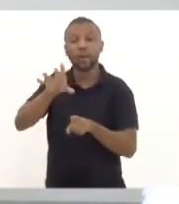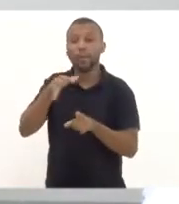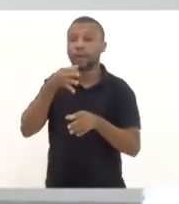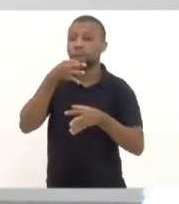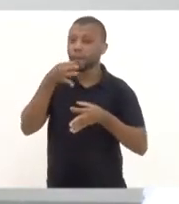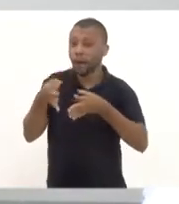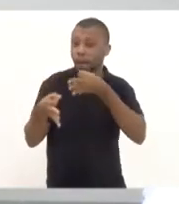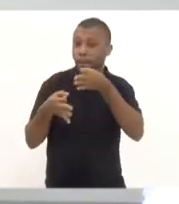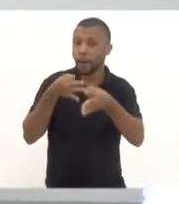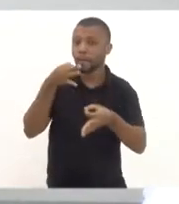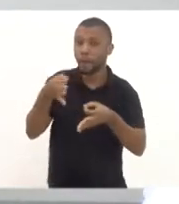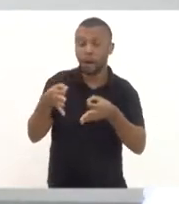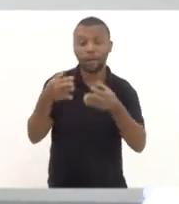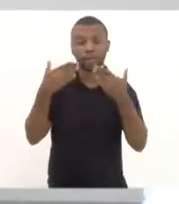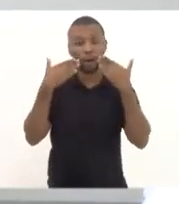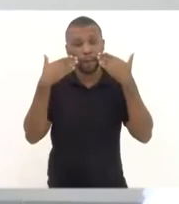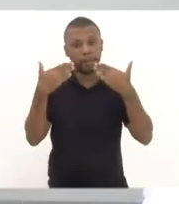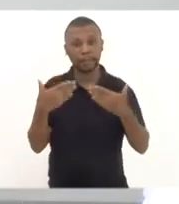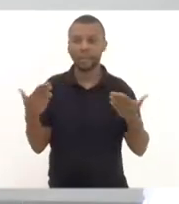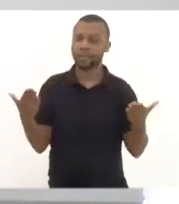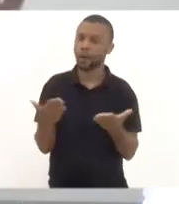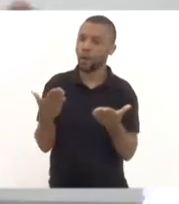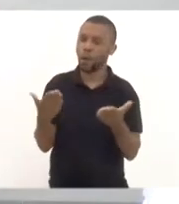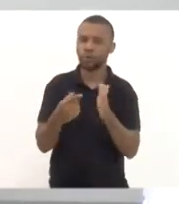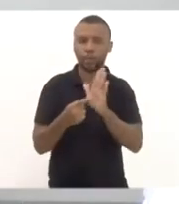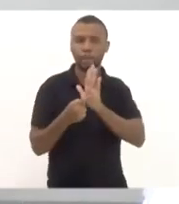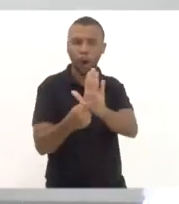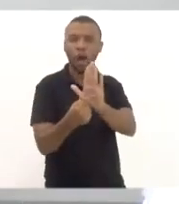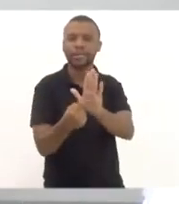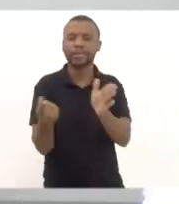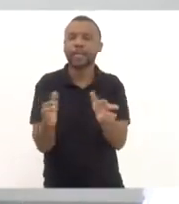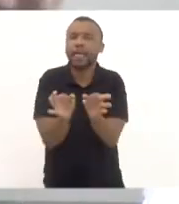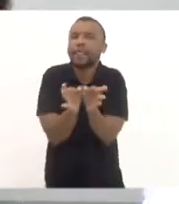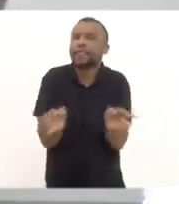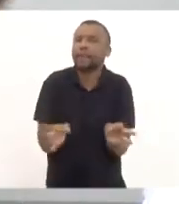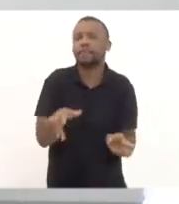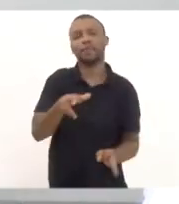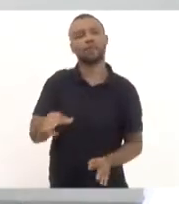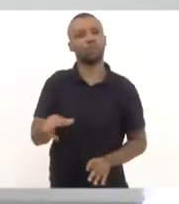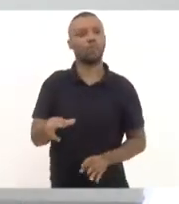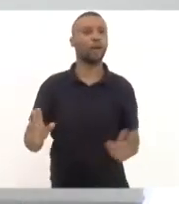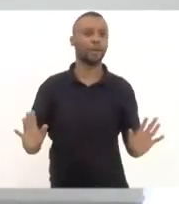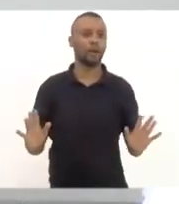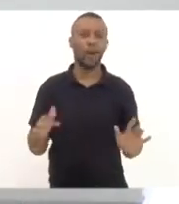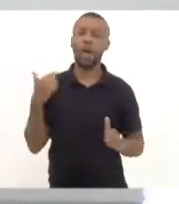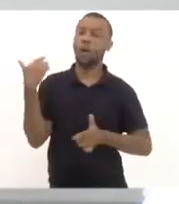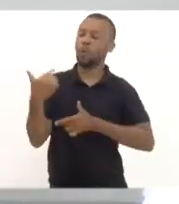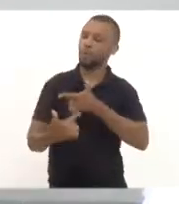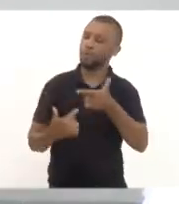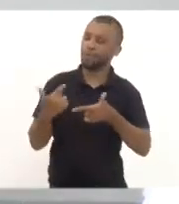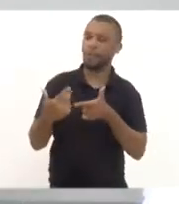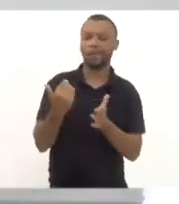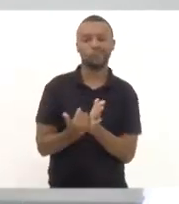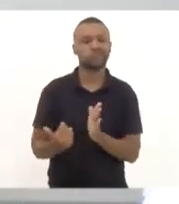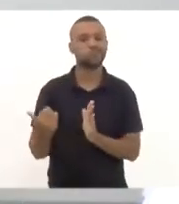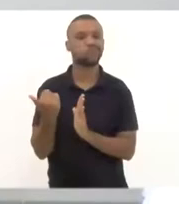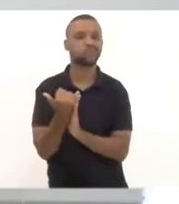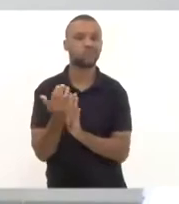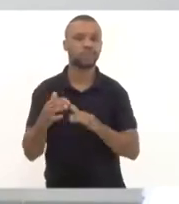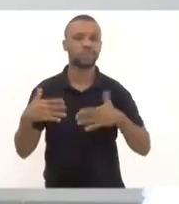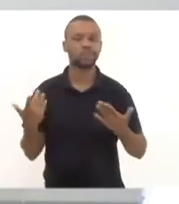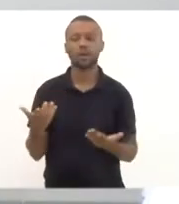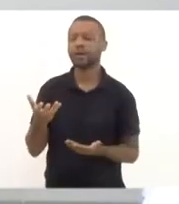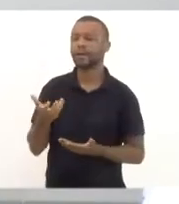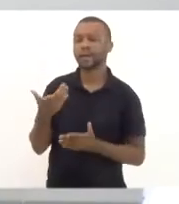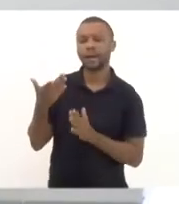sugestões hoje apresentadas aponta que não é pequeno é um rolo de trabalho muito grande então o que